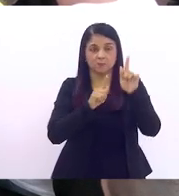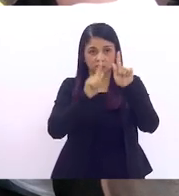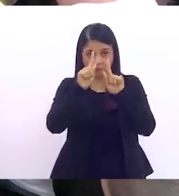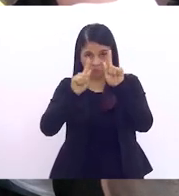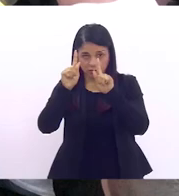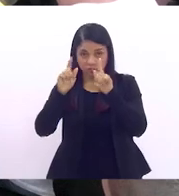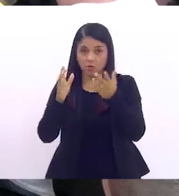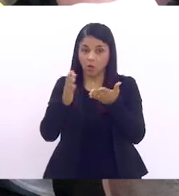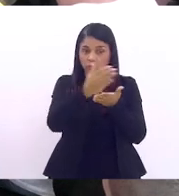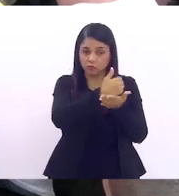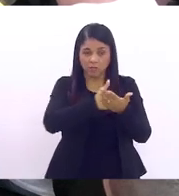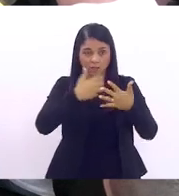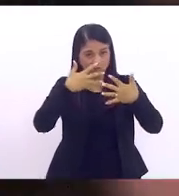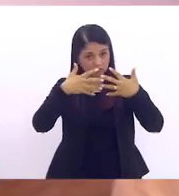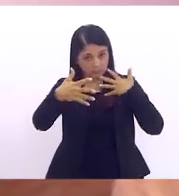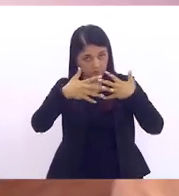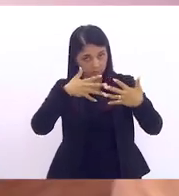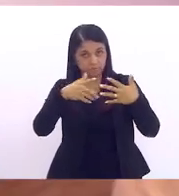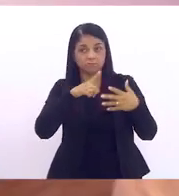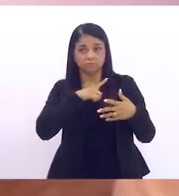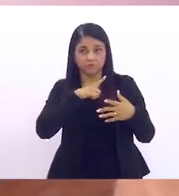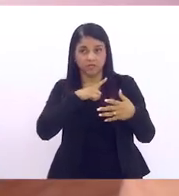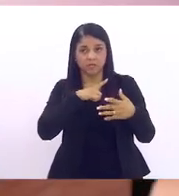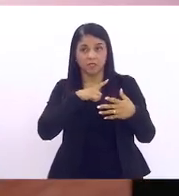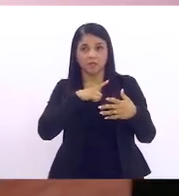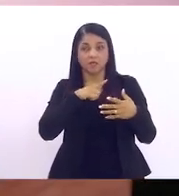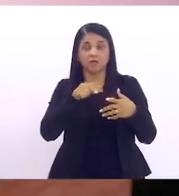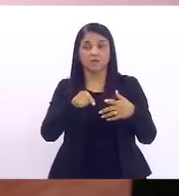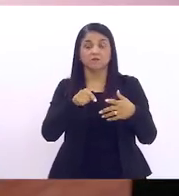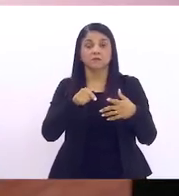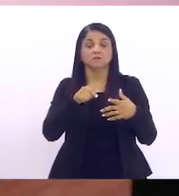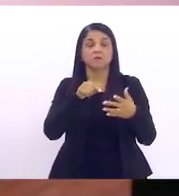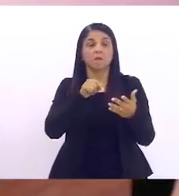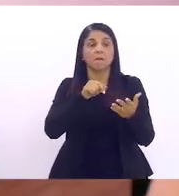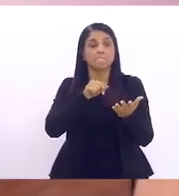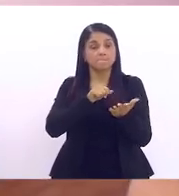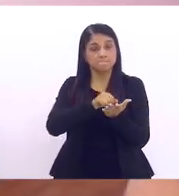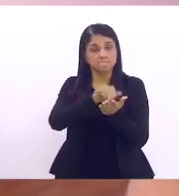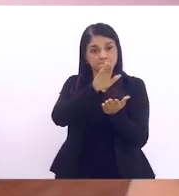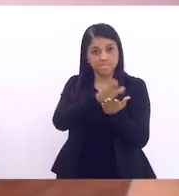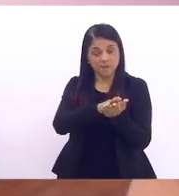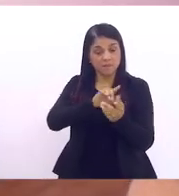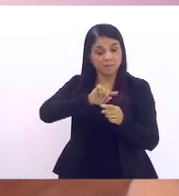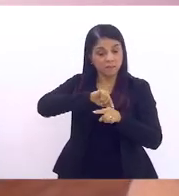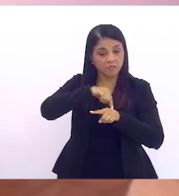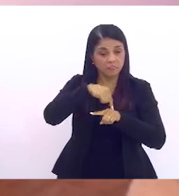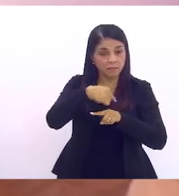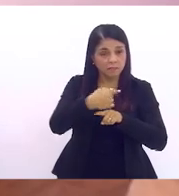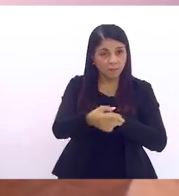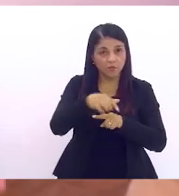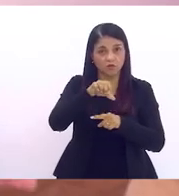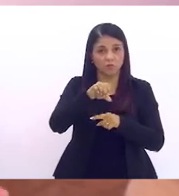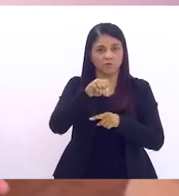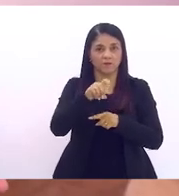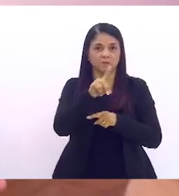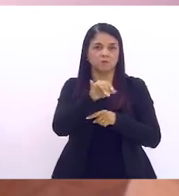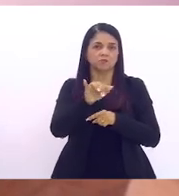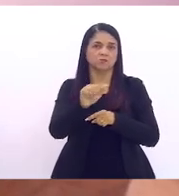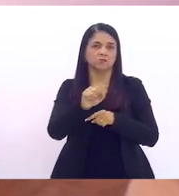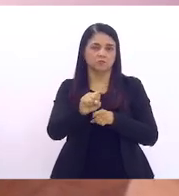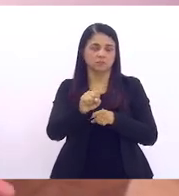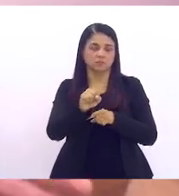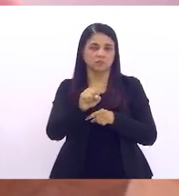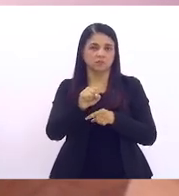transparentes e você eh passou a ter a lavratura apenas depois de 90 dias Então somente as passagens que